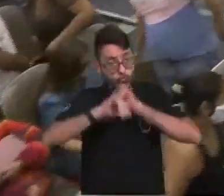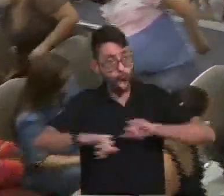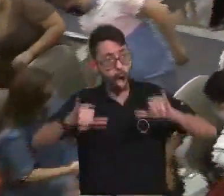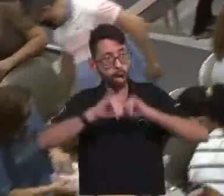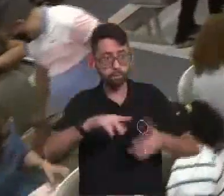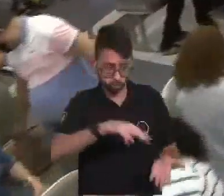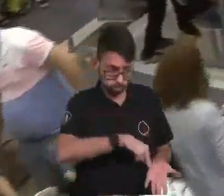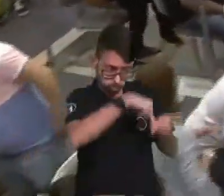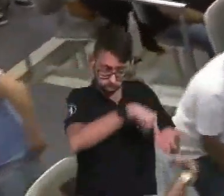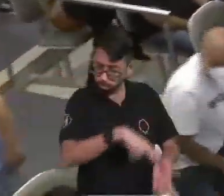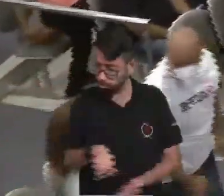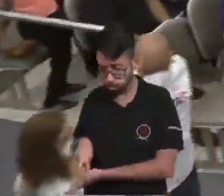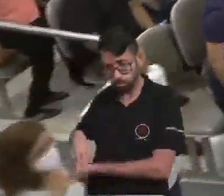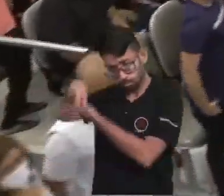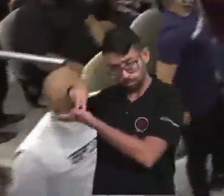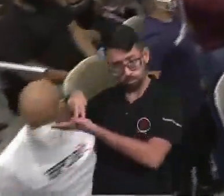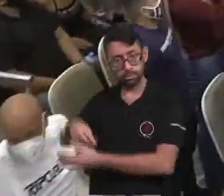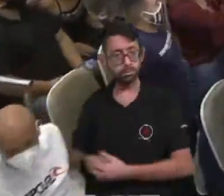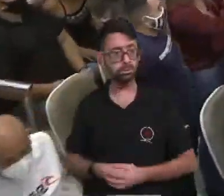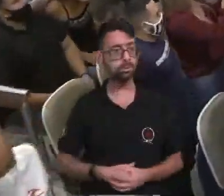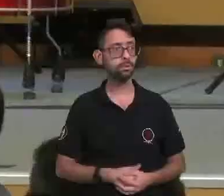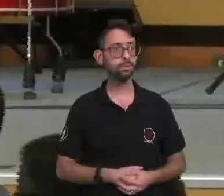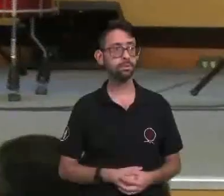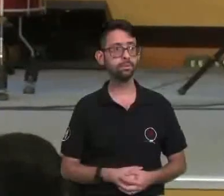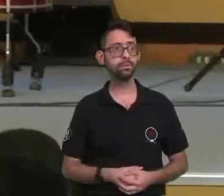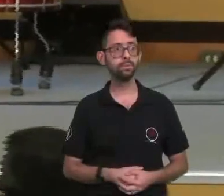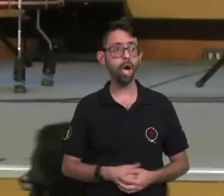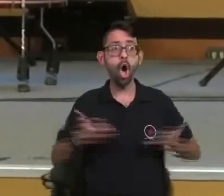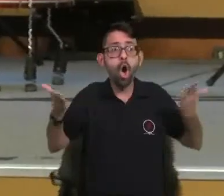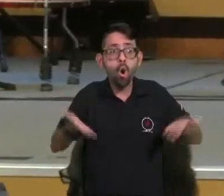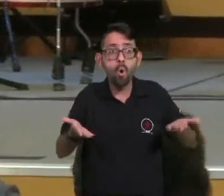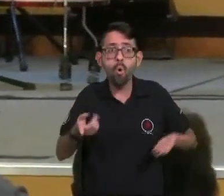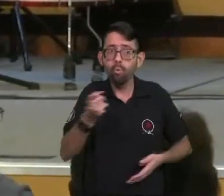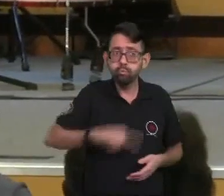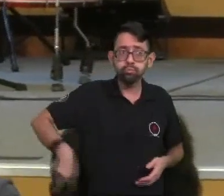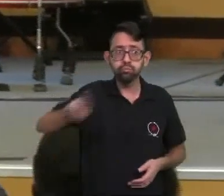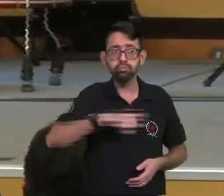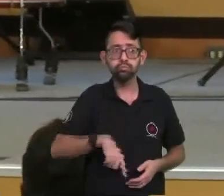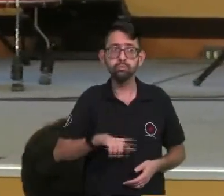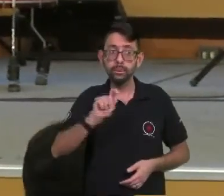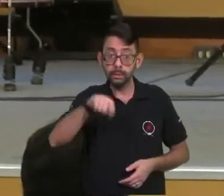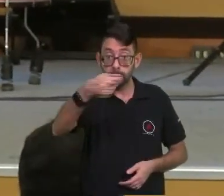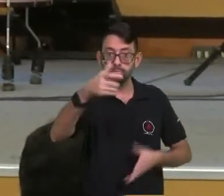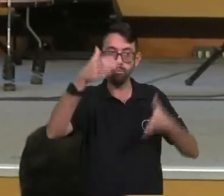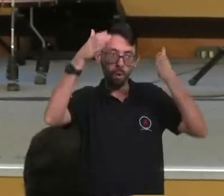Ezequiel. Isso. Hoje você é Ezequias.